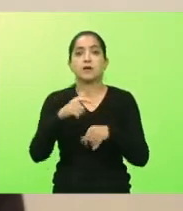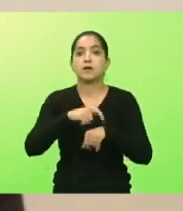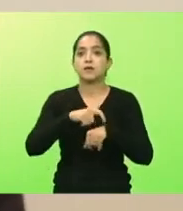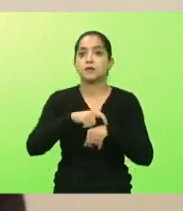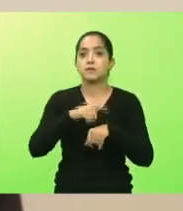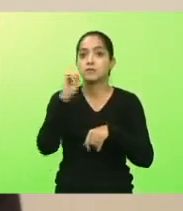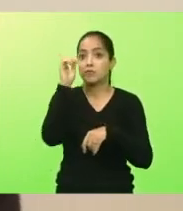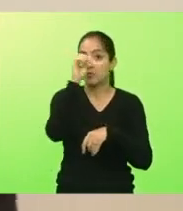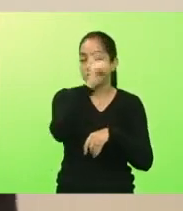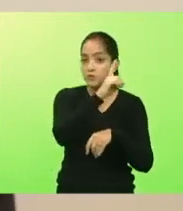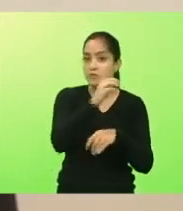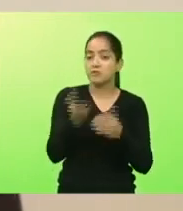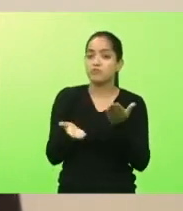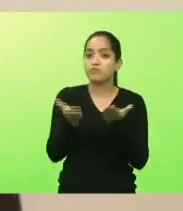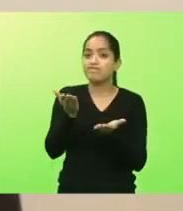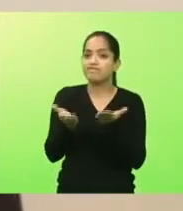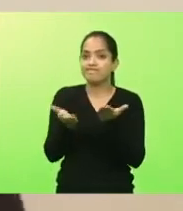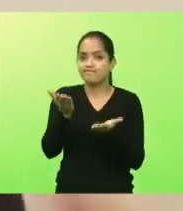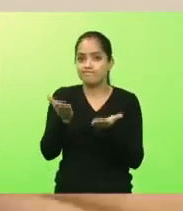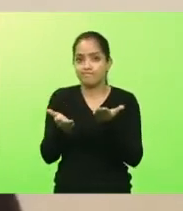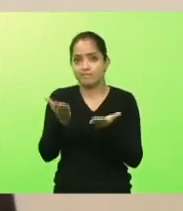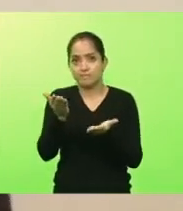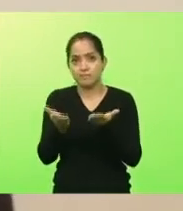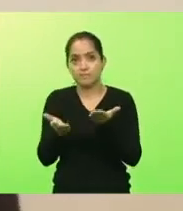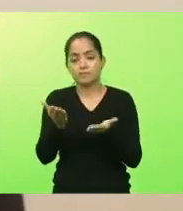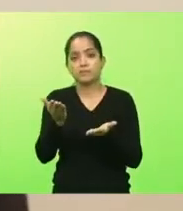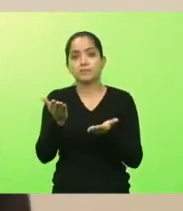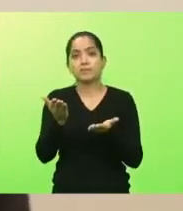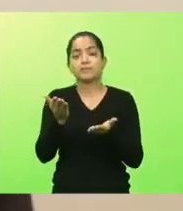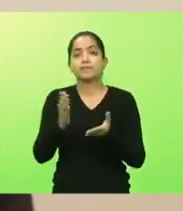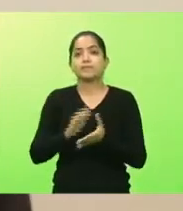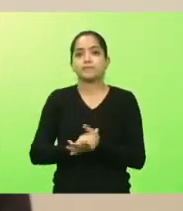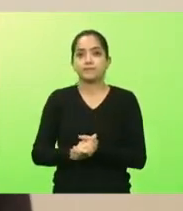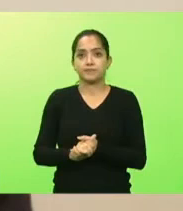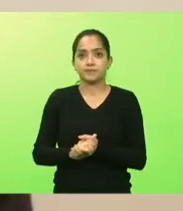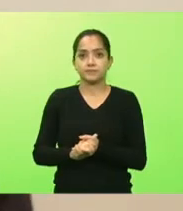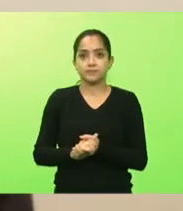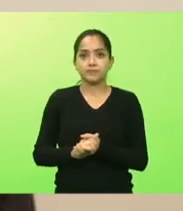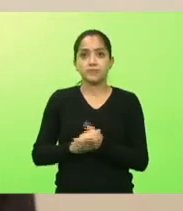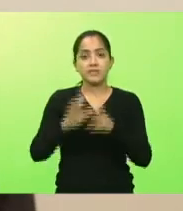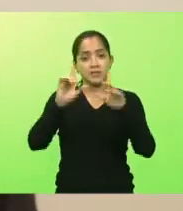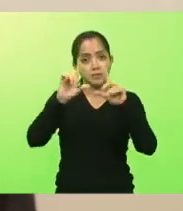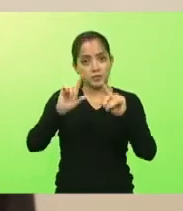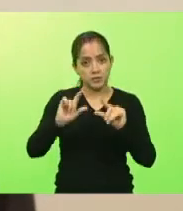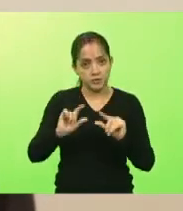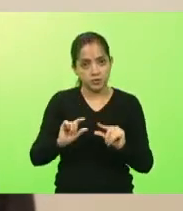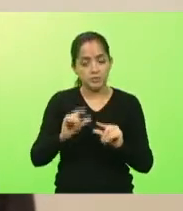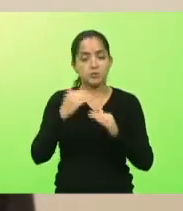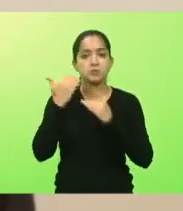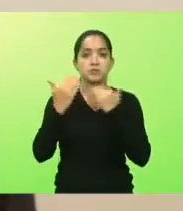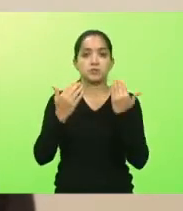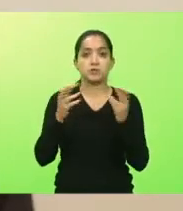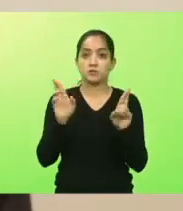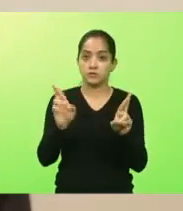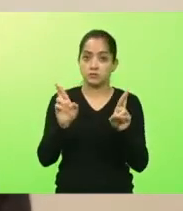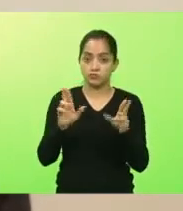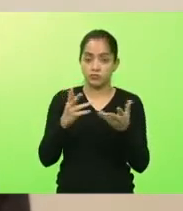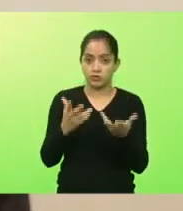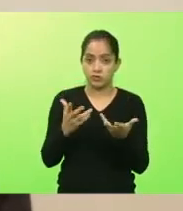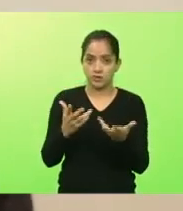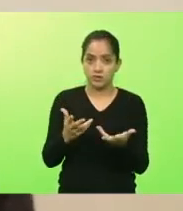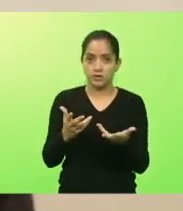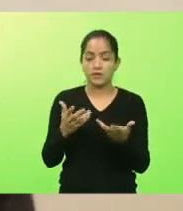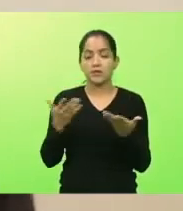mais equilíbrio possível e o menos possível de morte durante esse período pelo Covid, já que